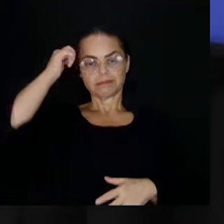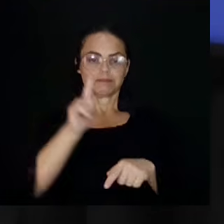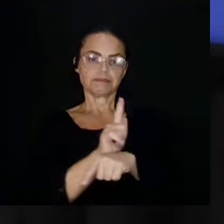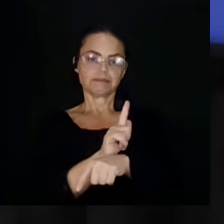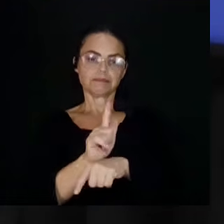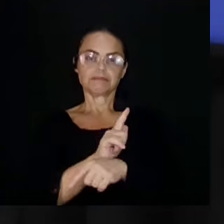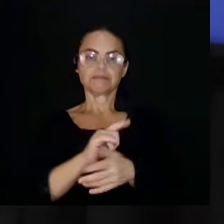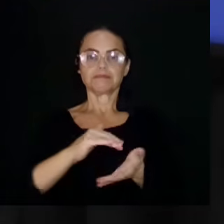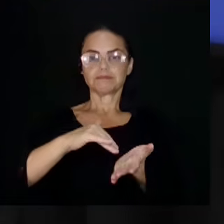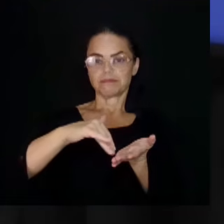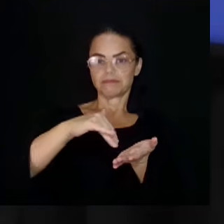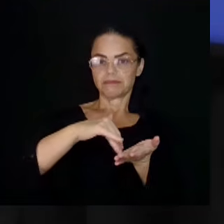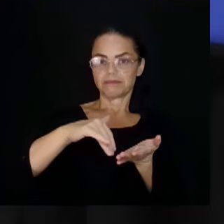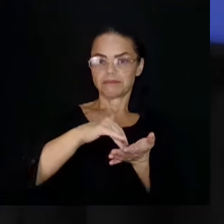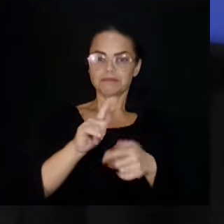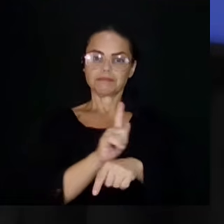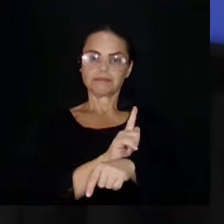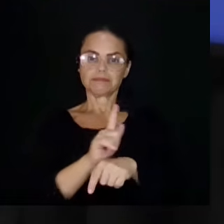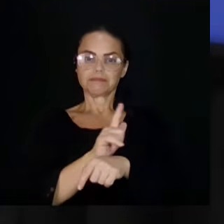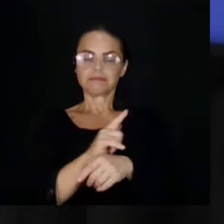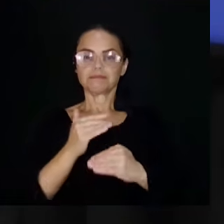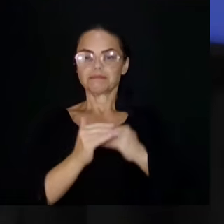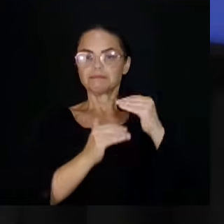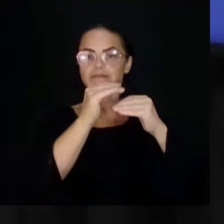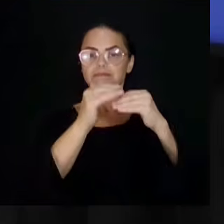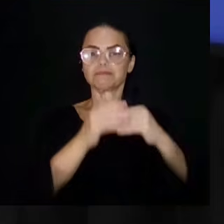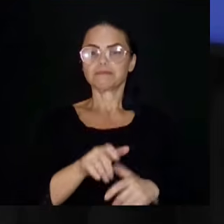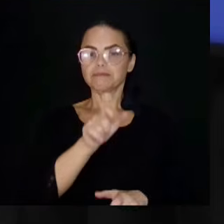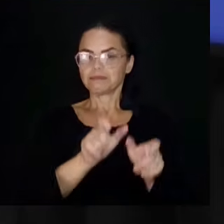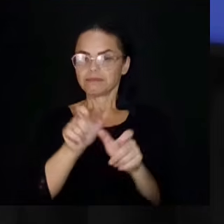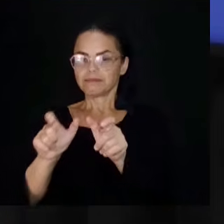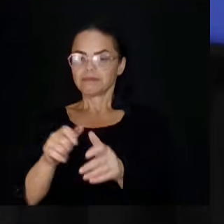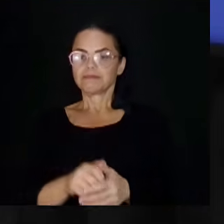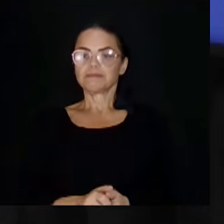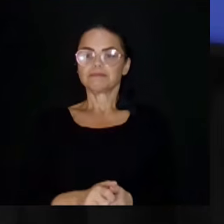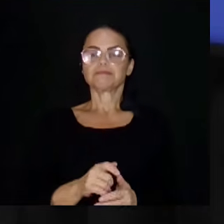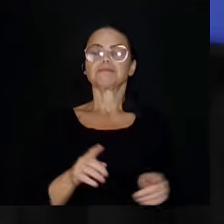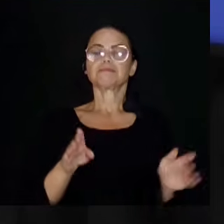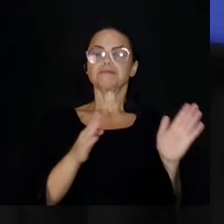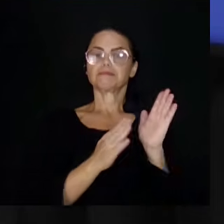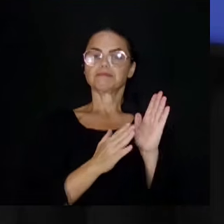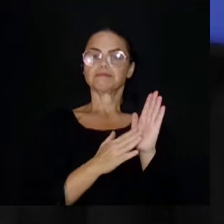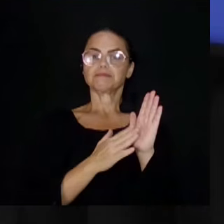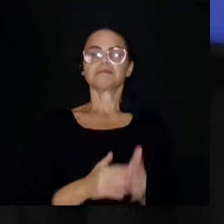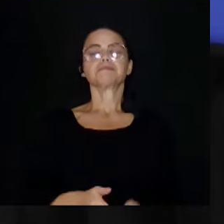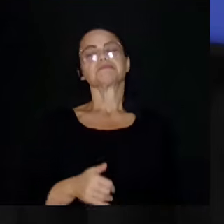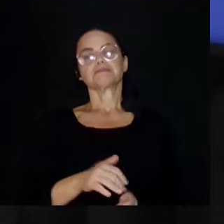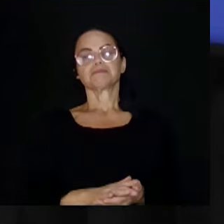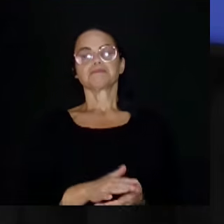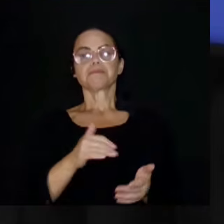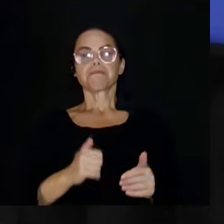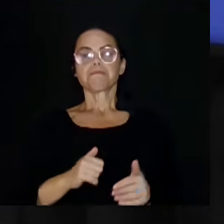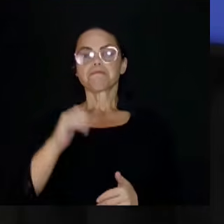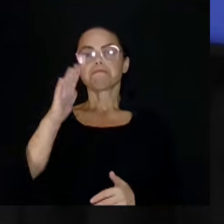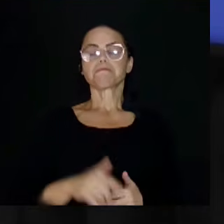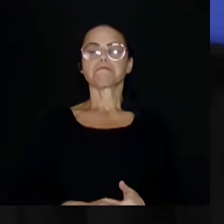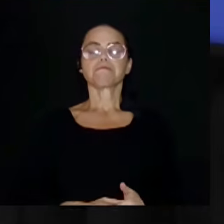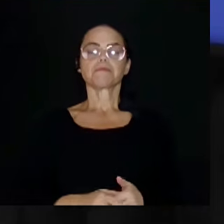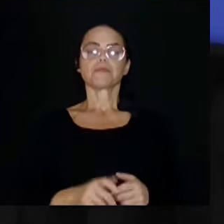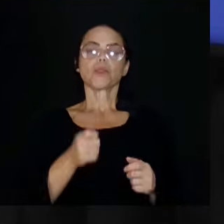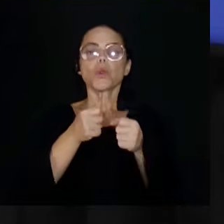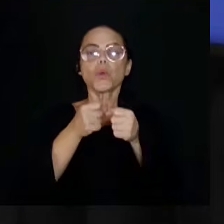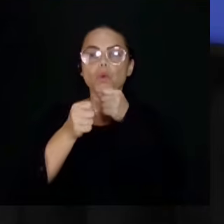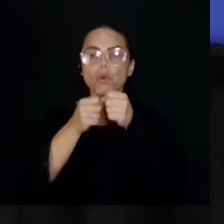de Gestão e Desenvolvimento de Pessoas, e que se propõe a algo muito maior do que entrevistar,